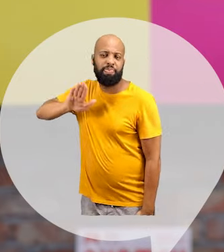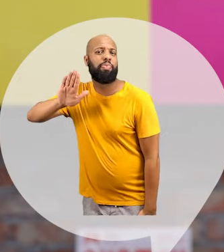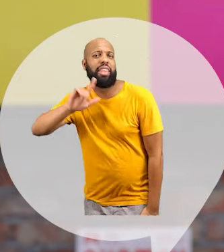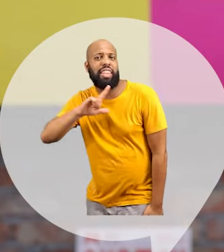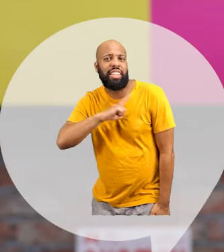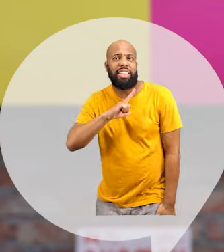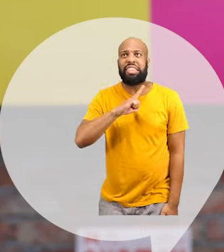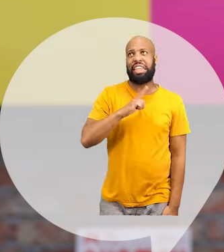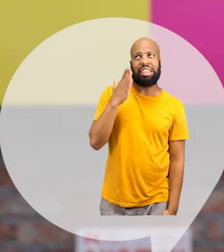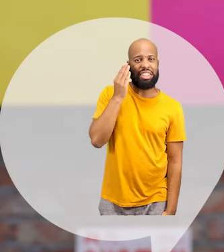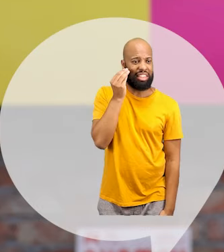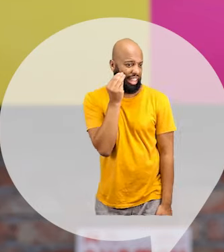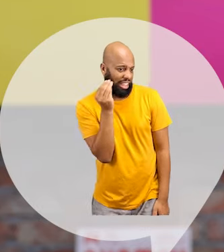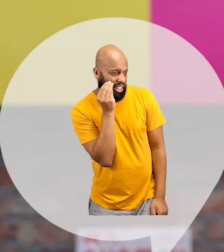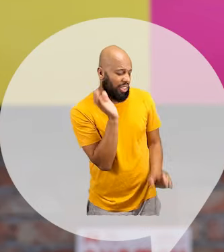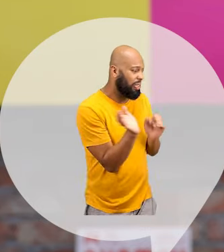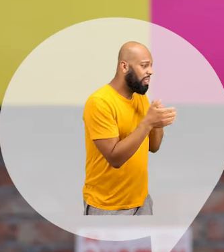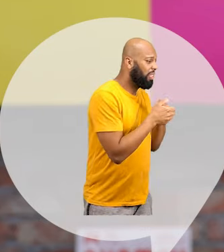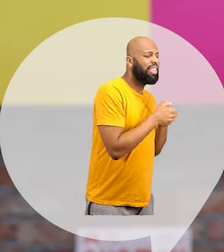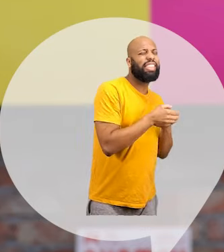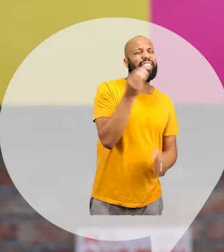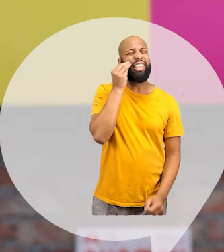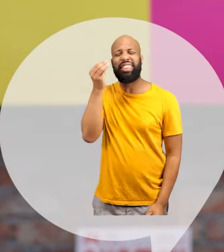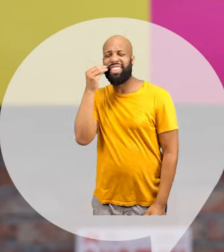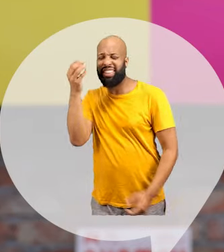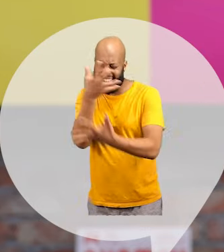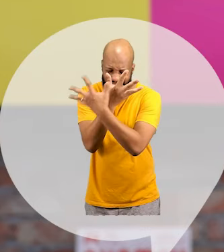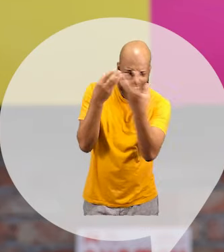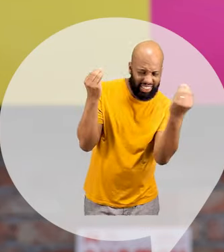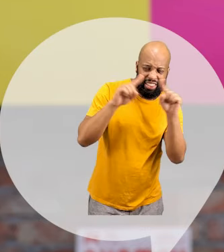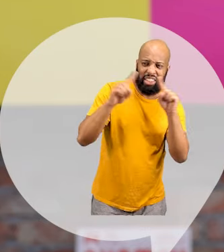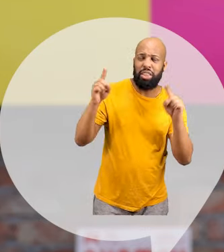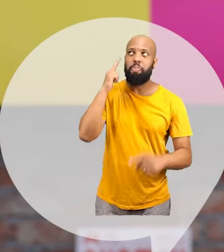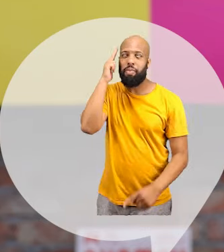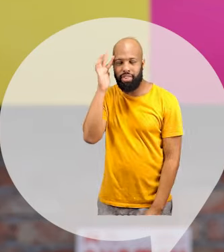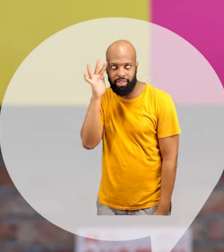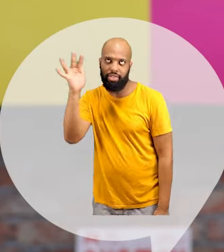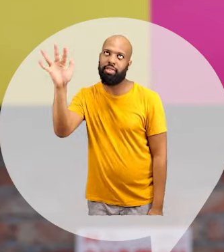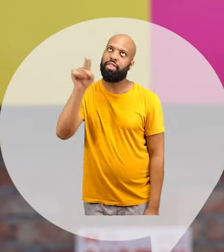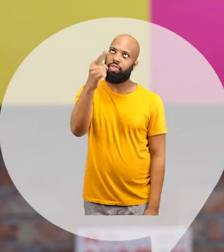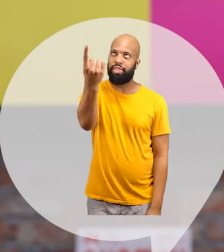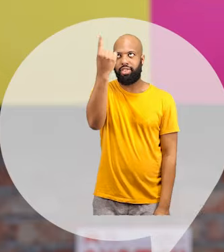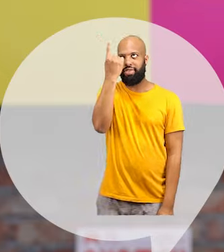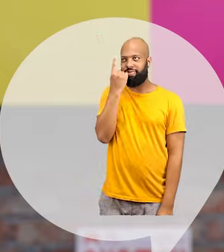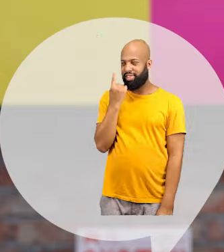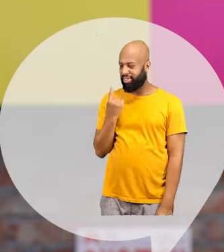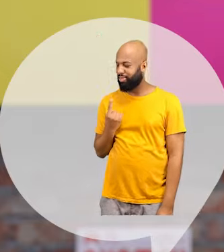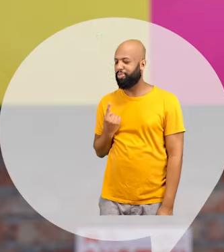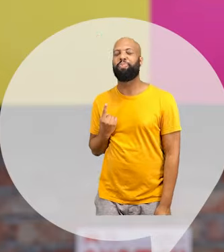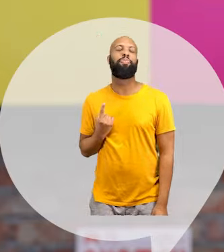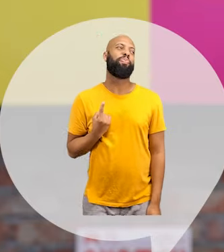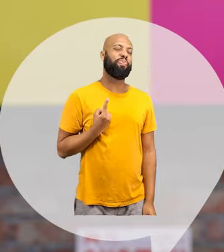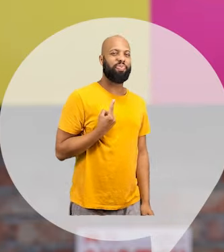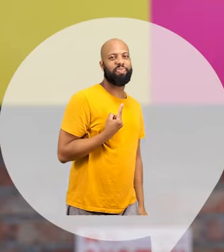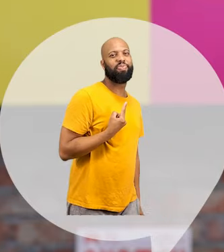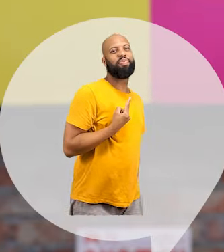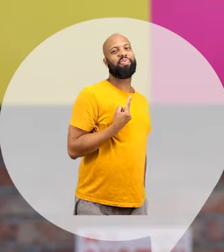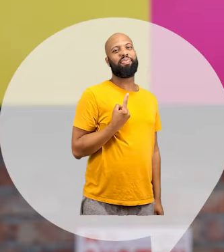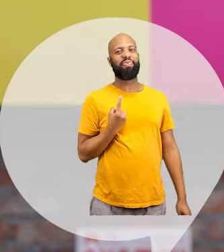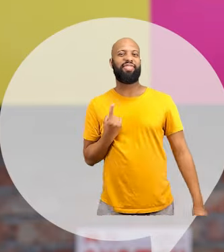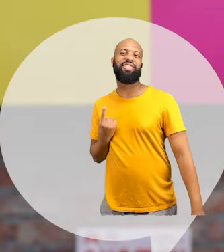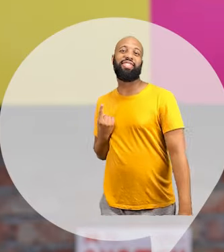te juro que já tentei te esconder eu deito para te esquecer mas no meu sonho você resolve aparecer